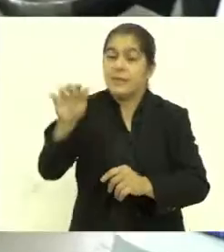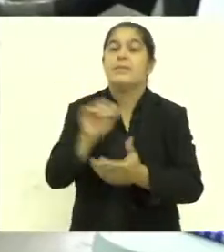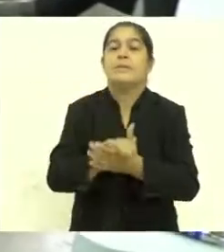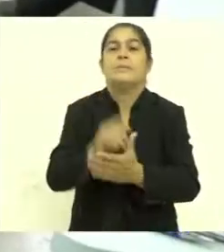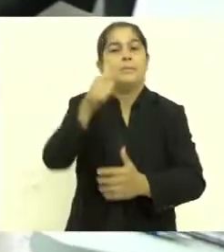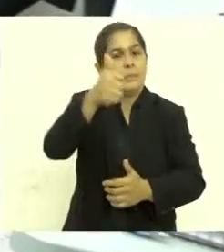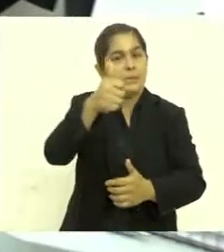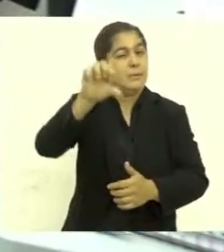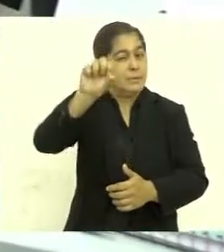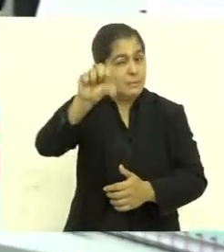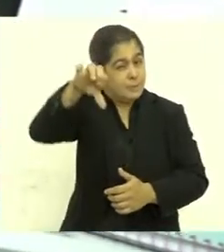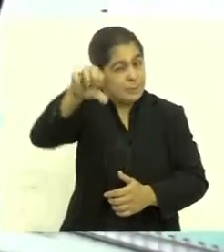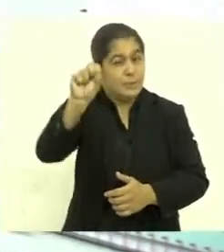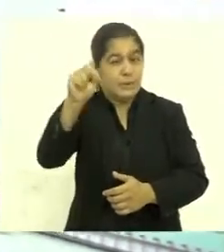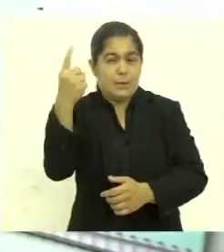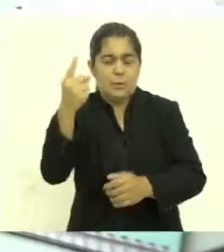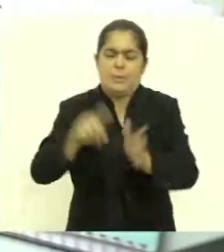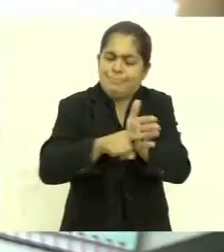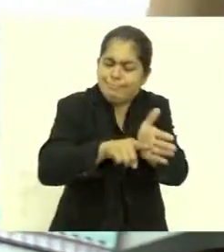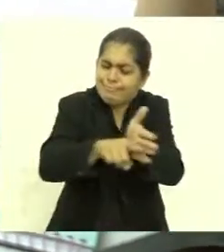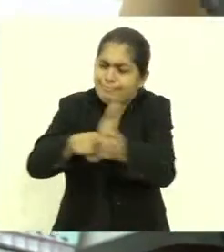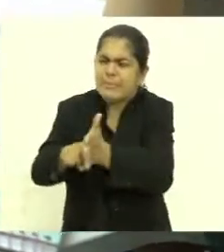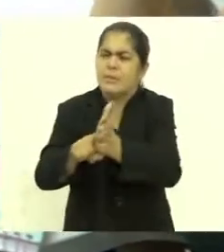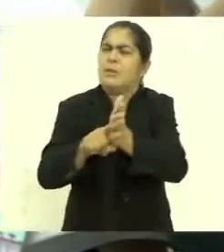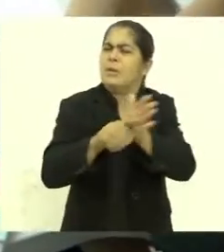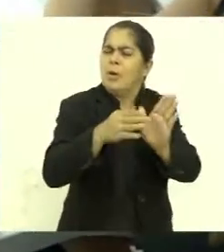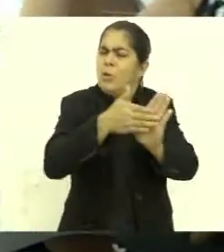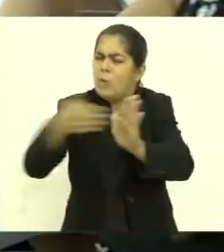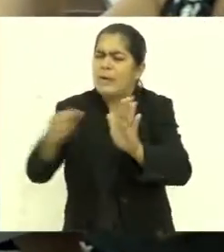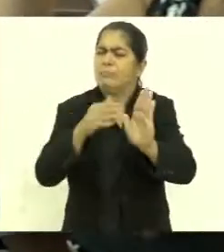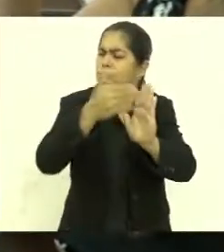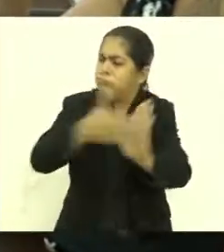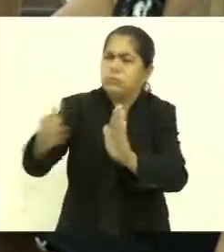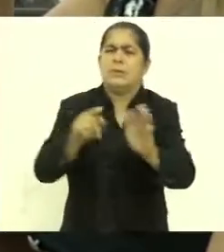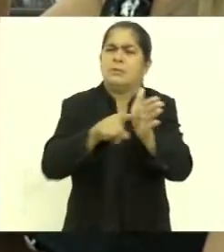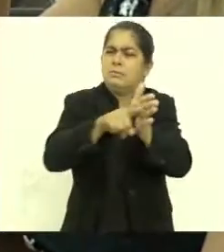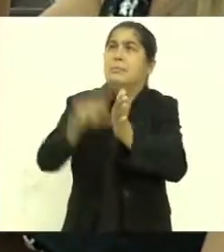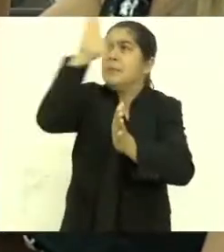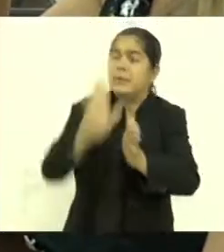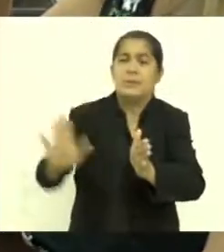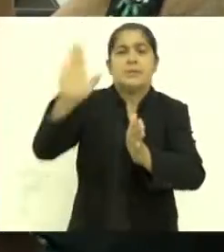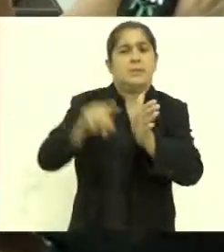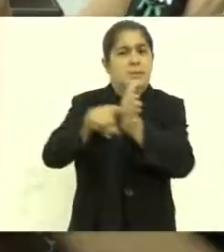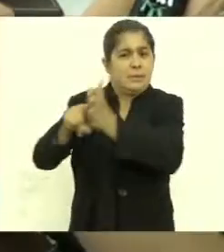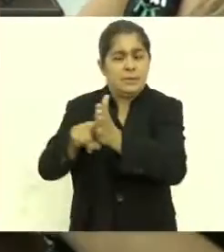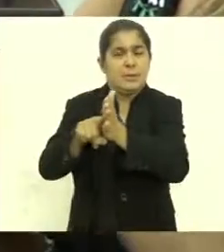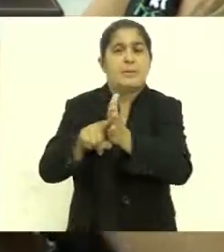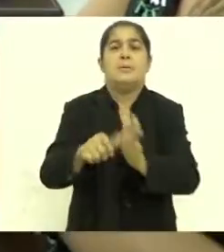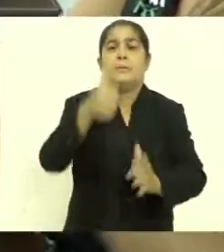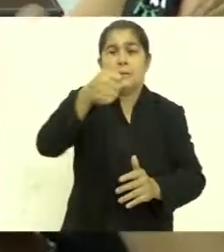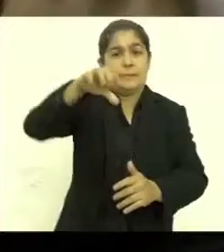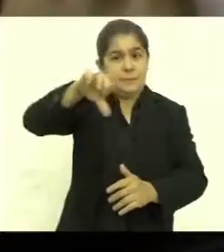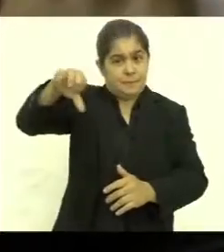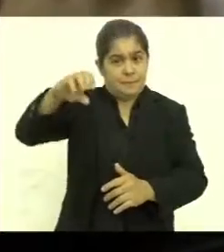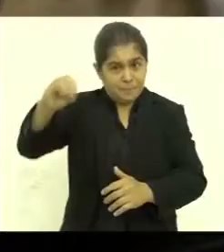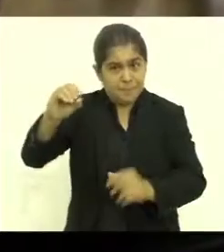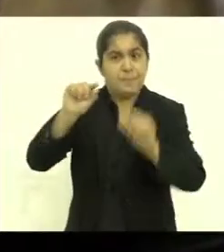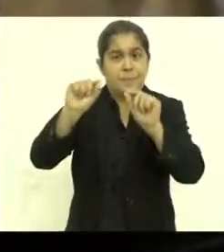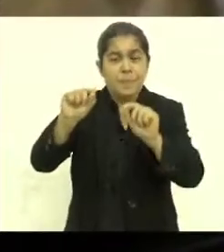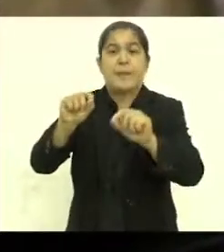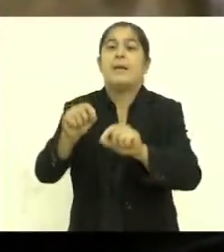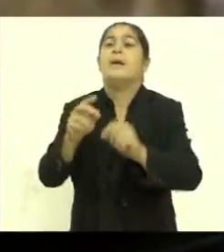França. Em 1981 acontecem as pesquisas sistematizadas sobre a língua de sinais no Brasil.